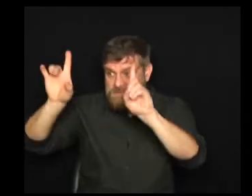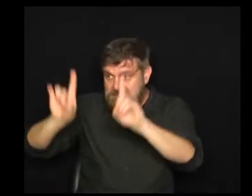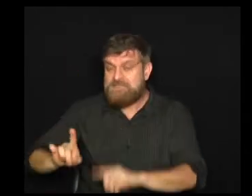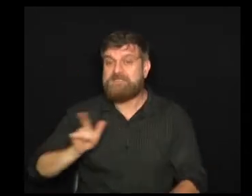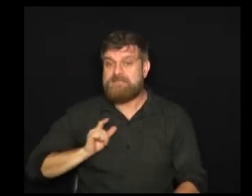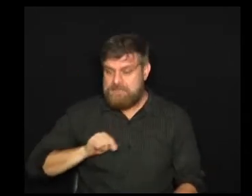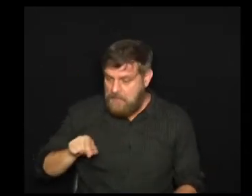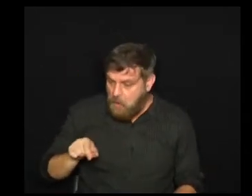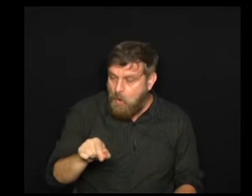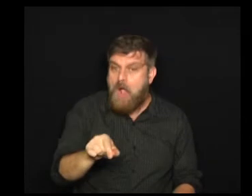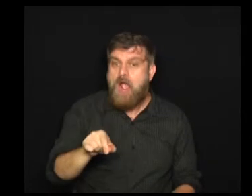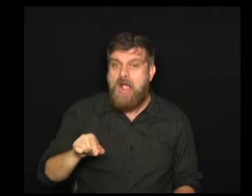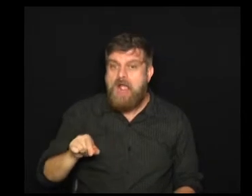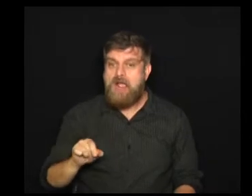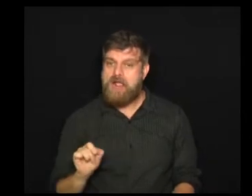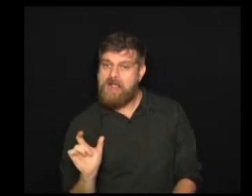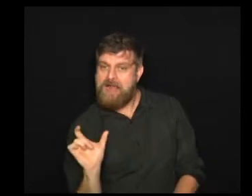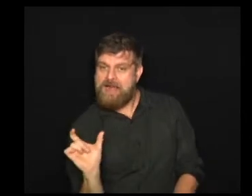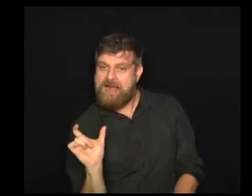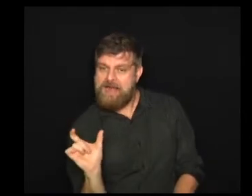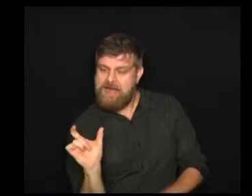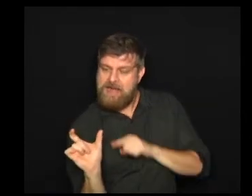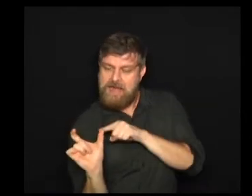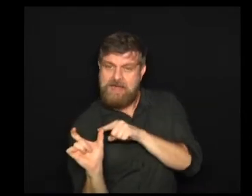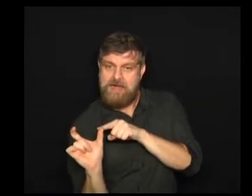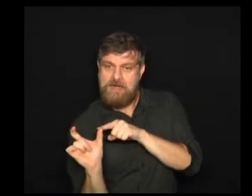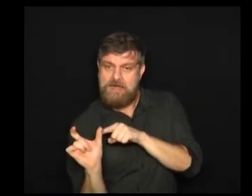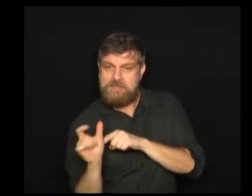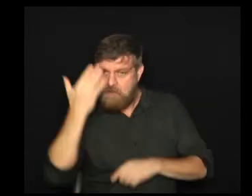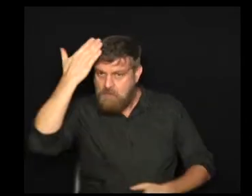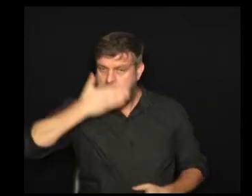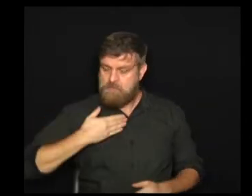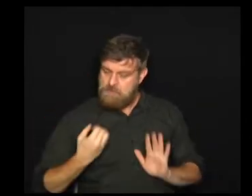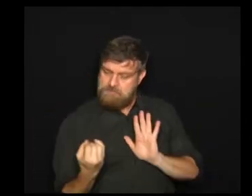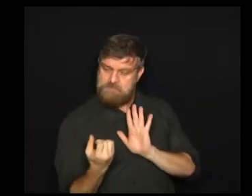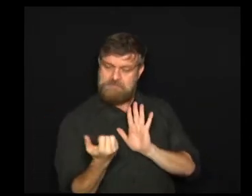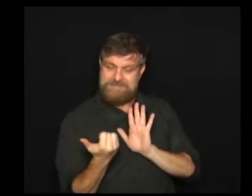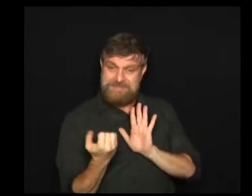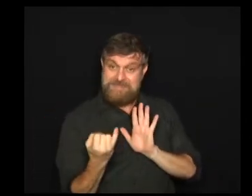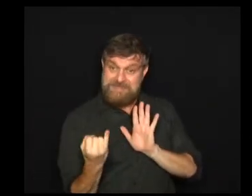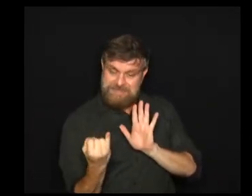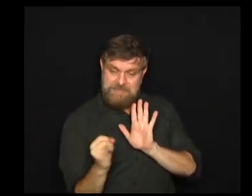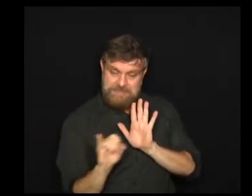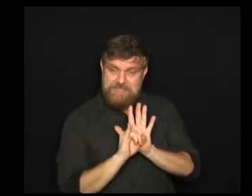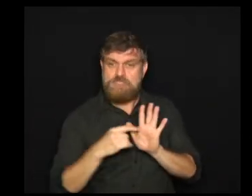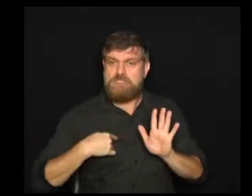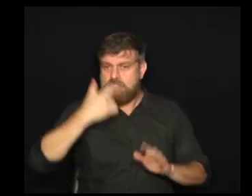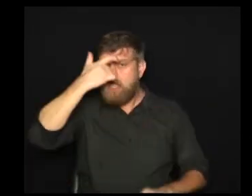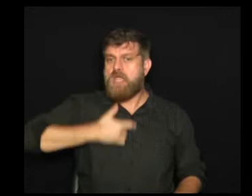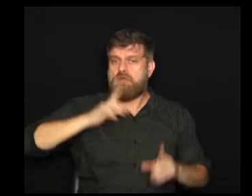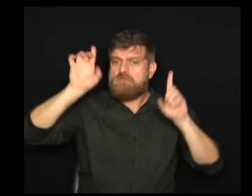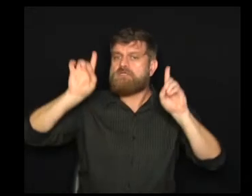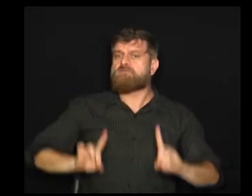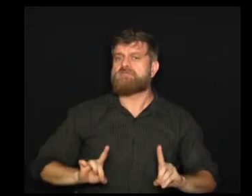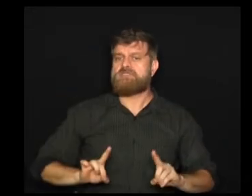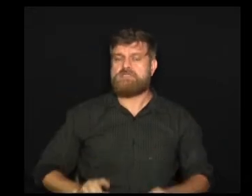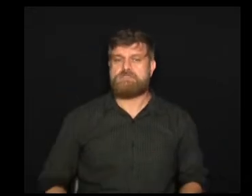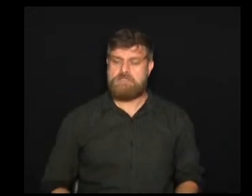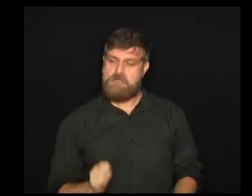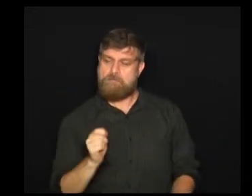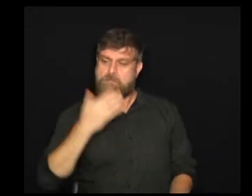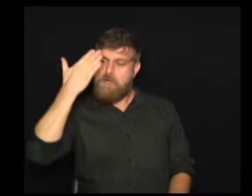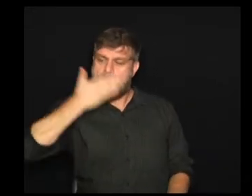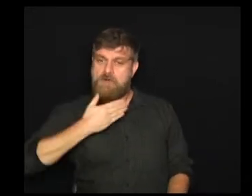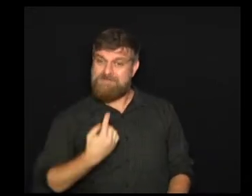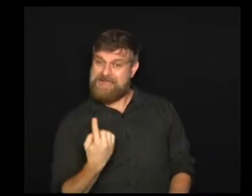deficiência. Então tem o cartão lá de o bem acessível que identifica ele como sendo uma pessoa com deficiência. Isso foi